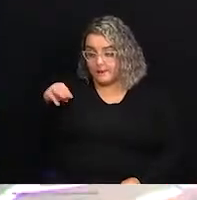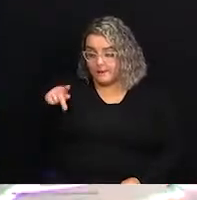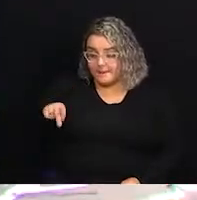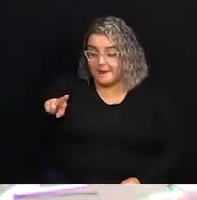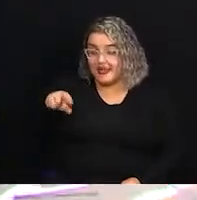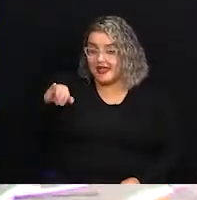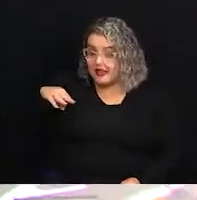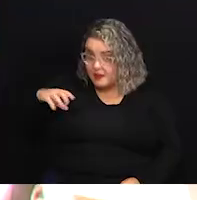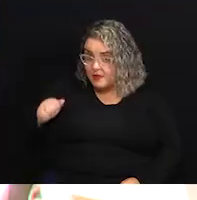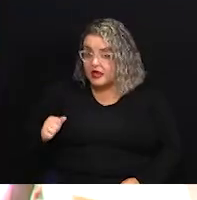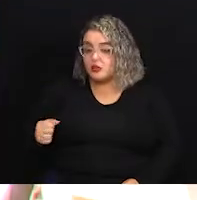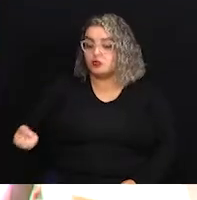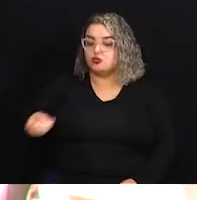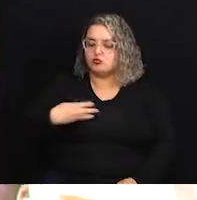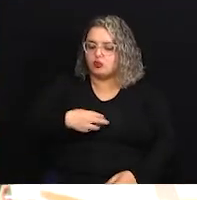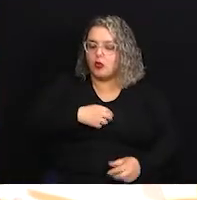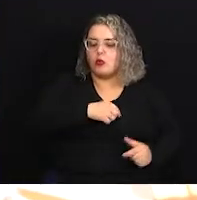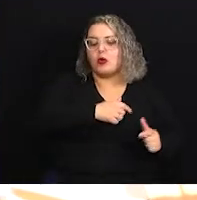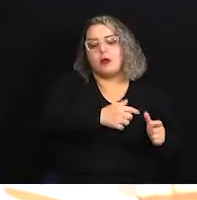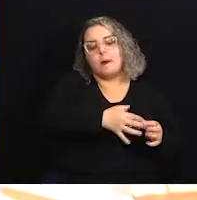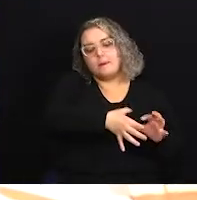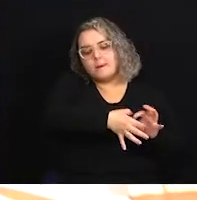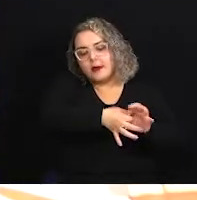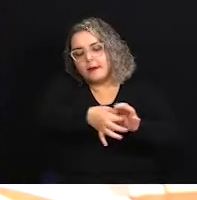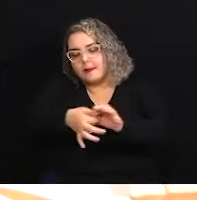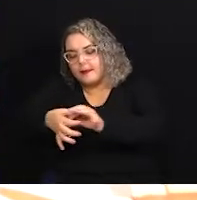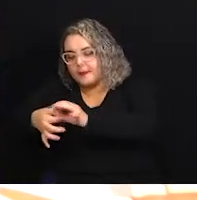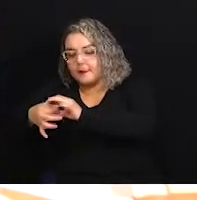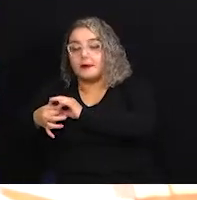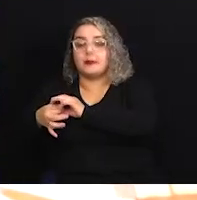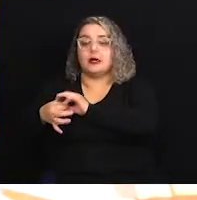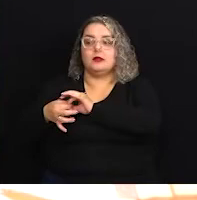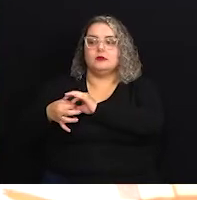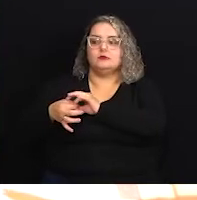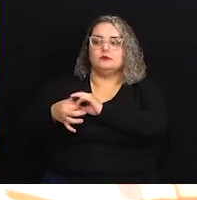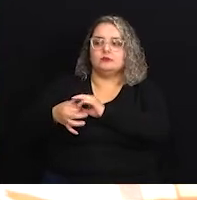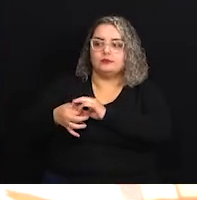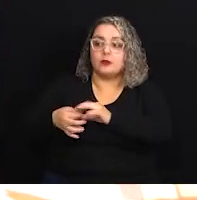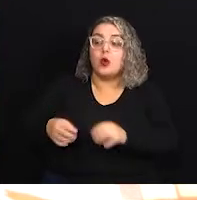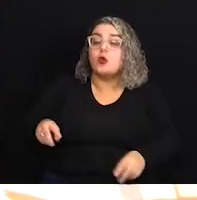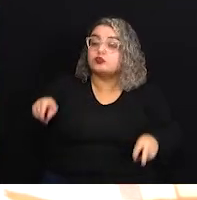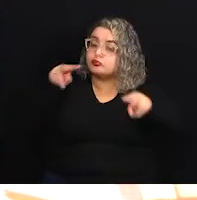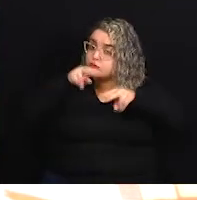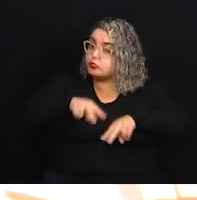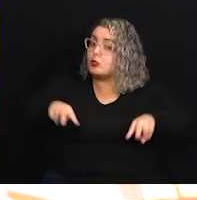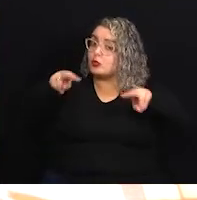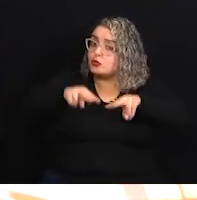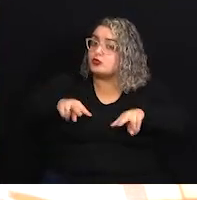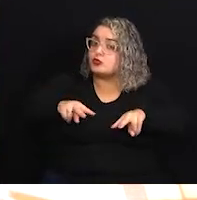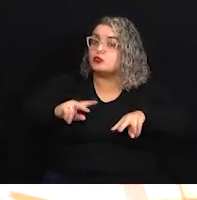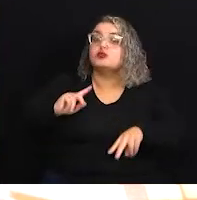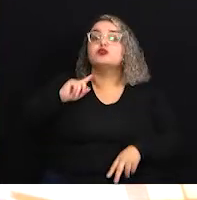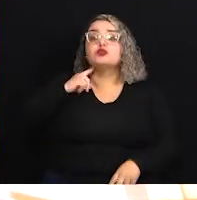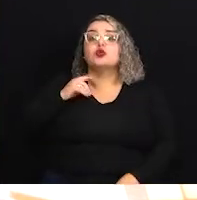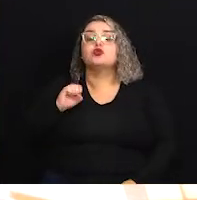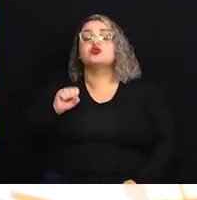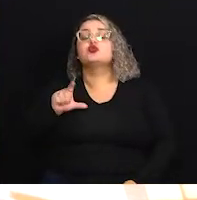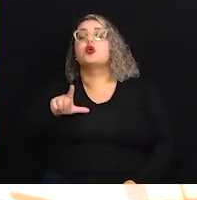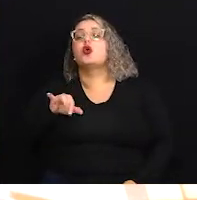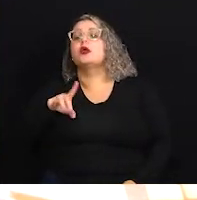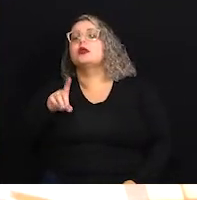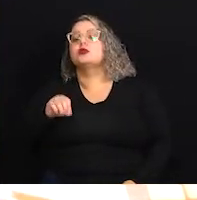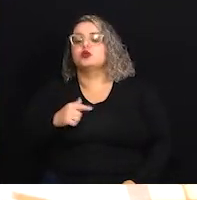um novo ciclo de produção, consumo, lixo. De acordo com o Panorama dos Resíduos Sólidos